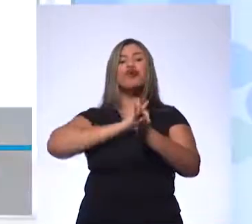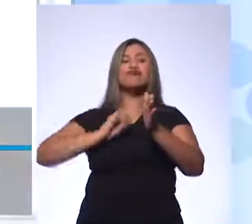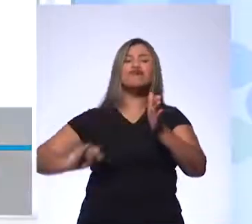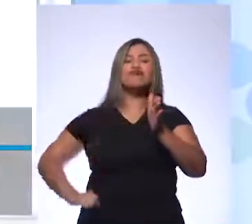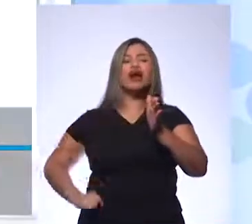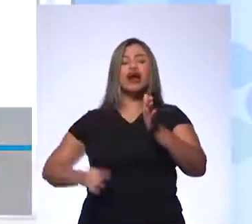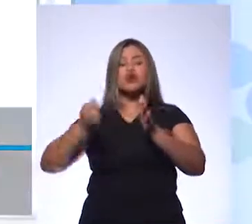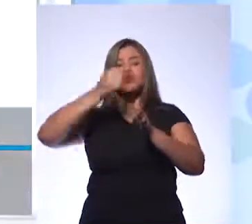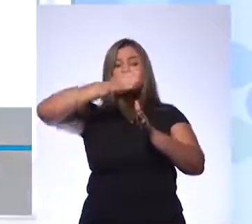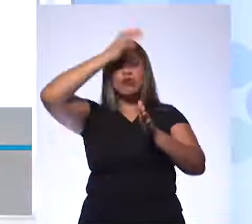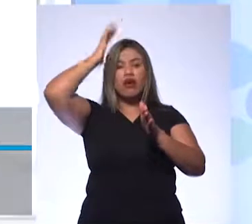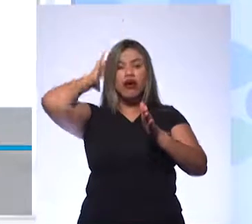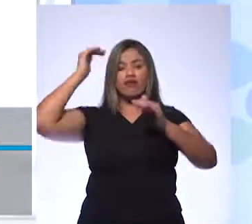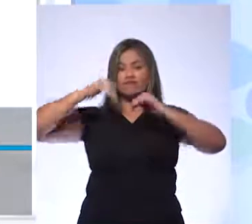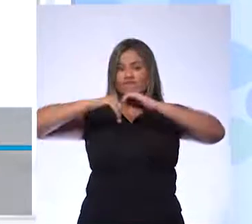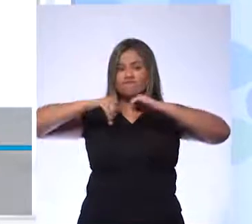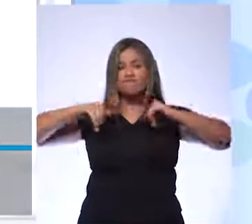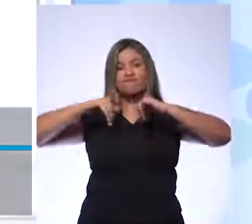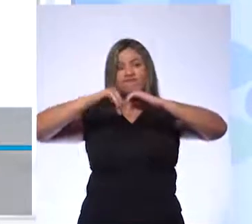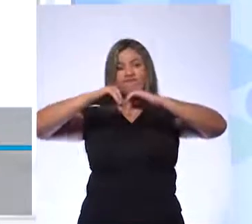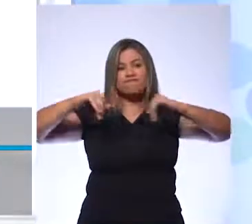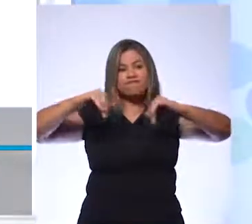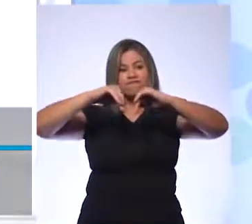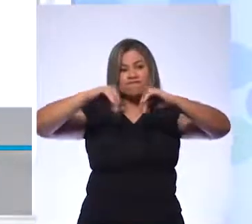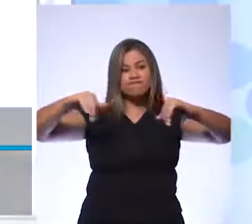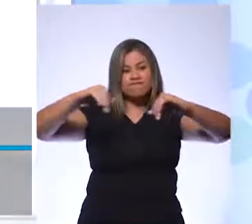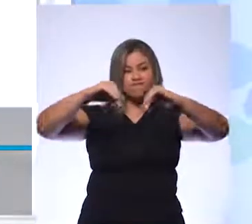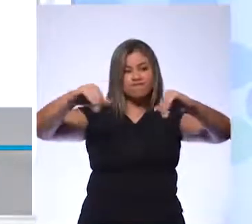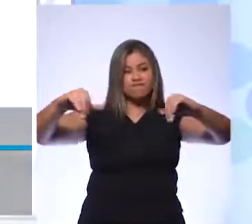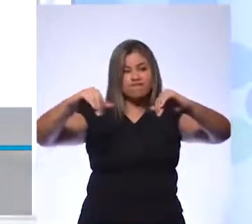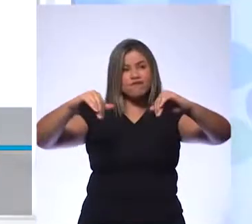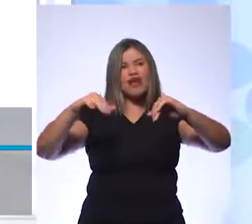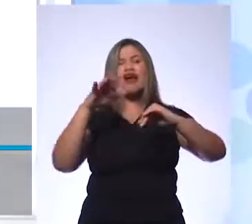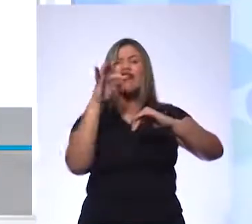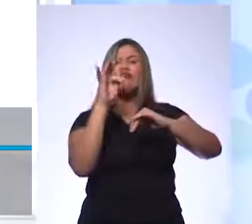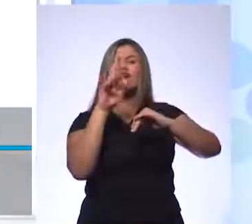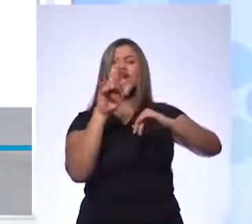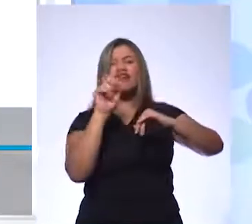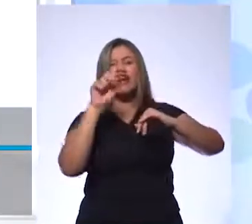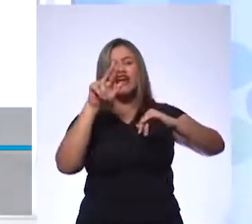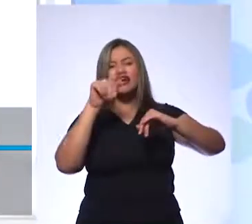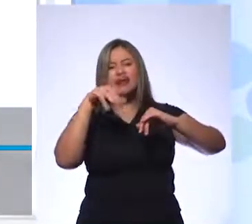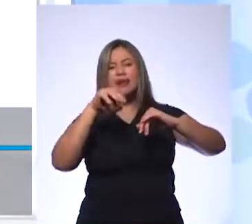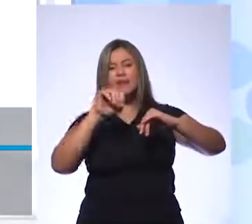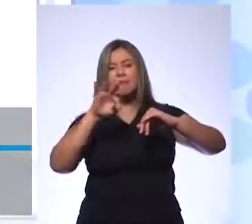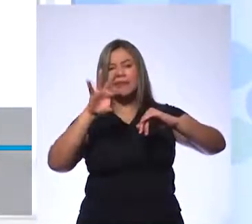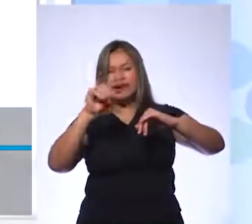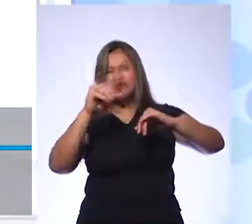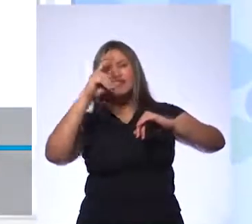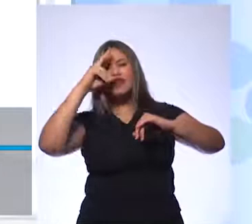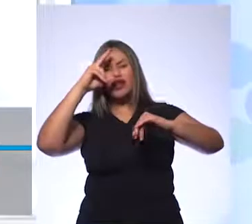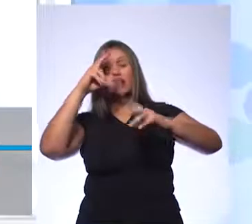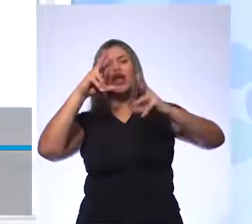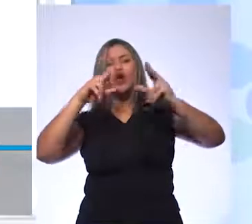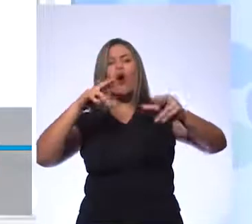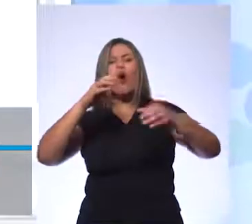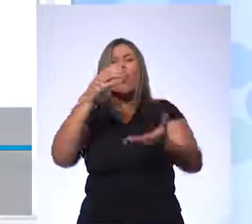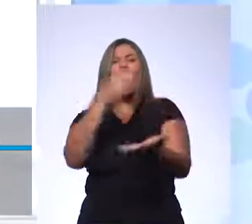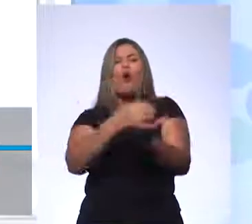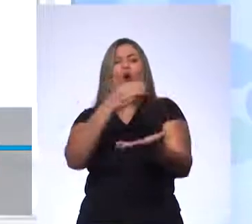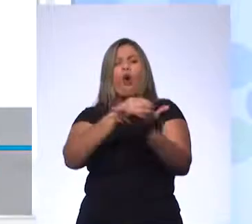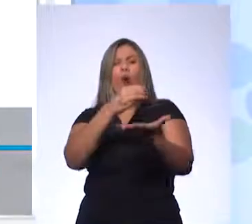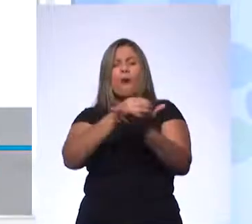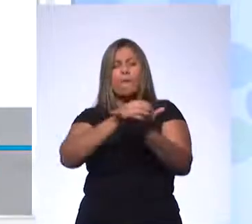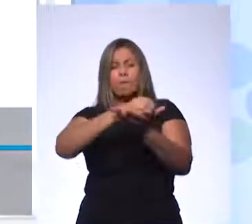que ele está se fragmentando o que que é fragmentar lembra do exemplo você quebra um copo ele não se quebre em